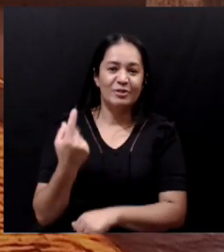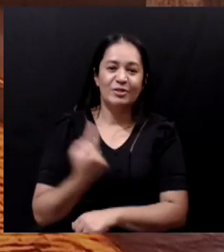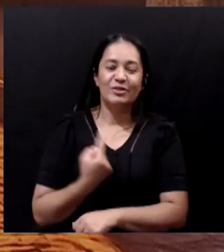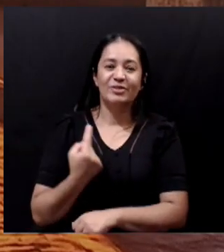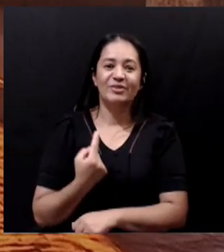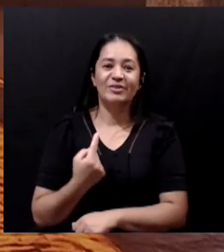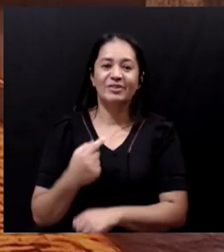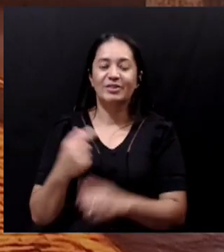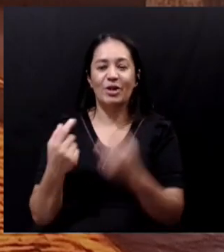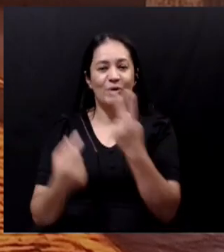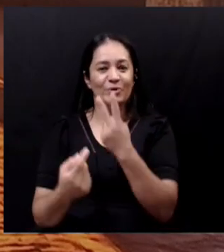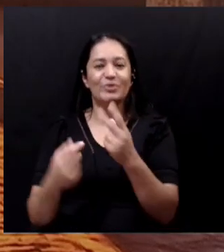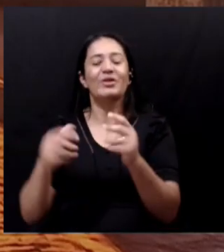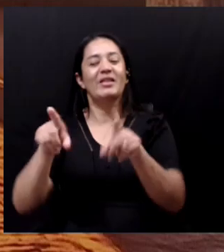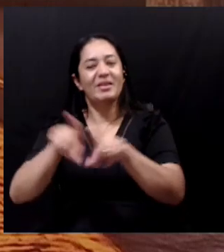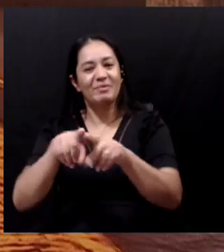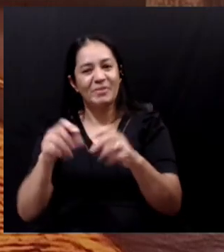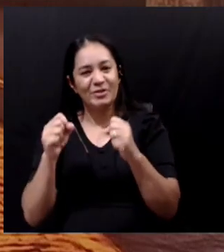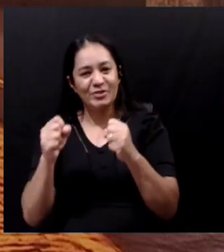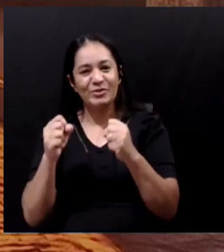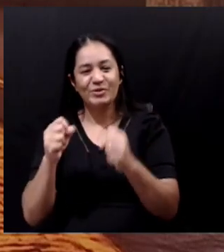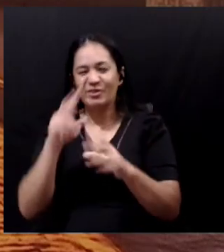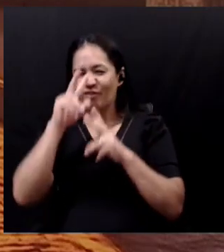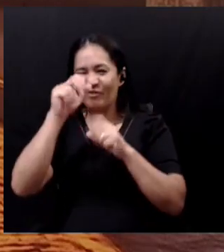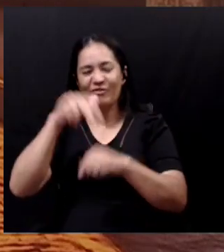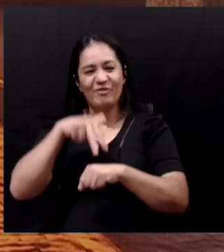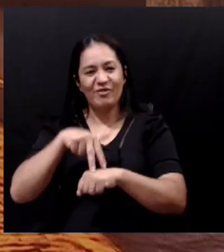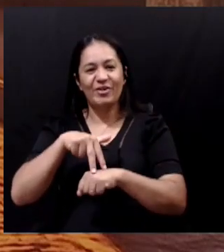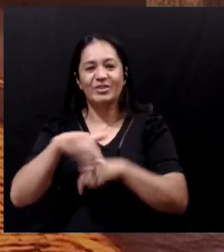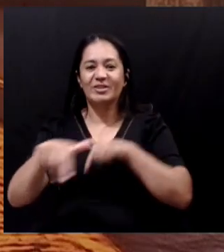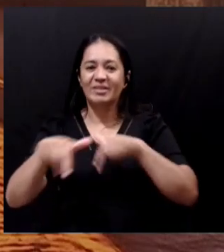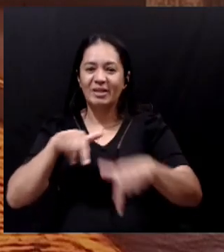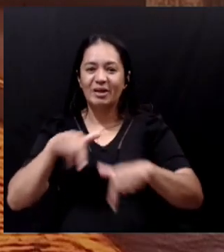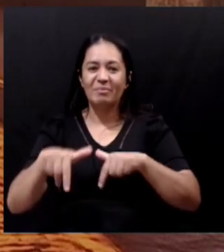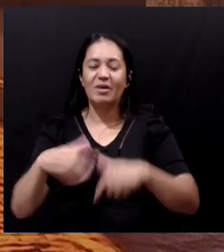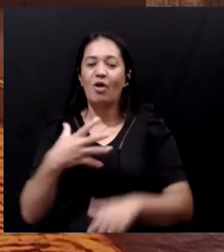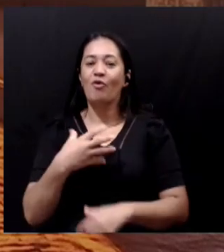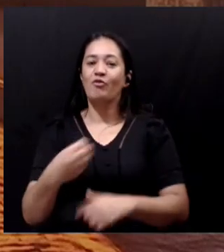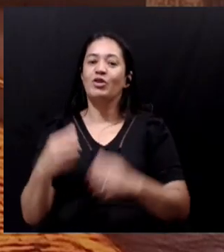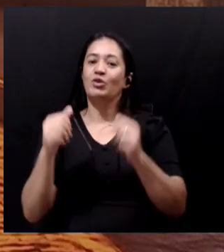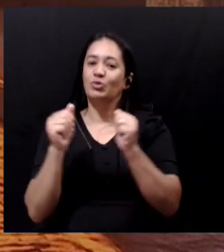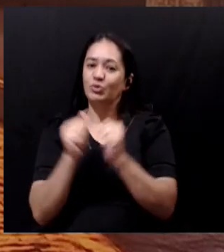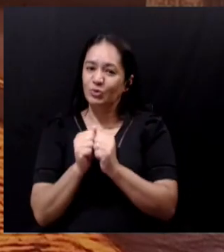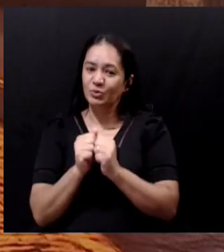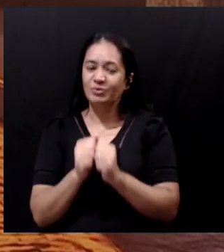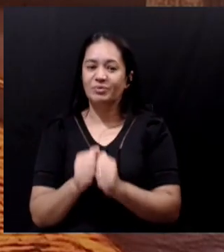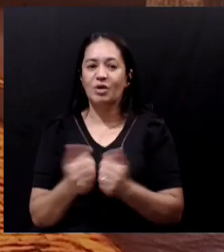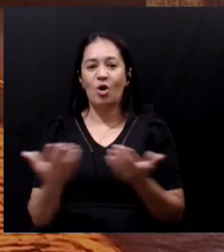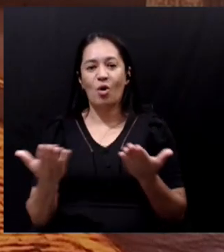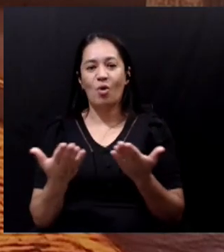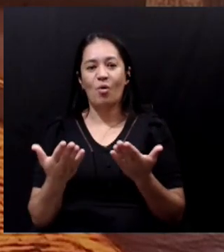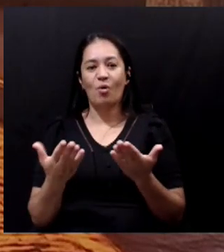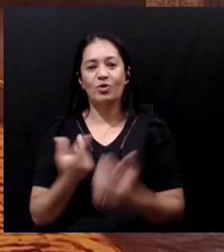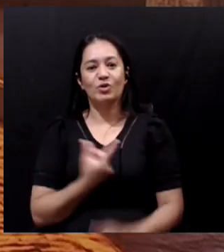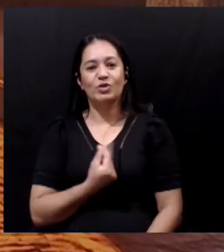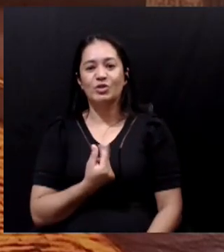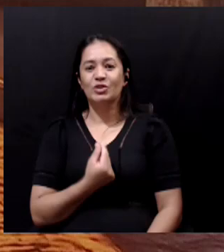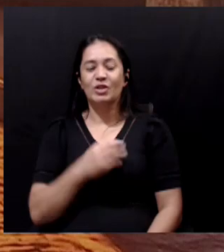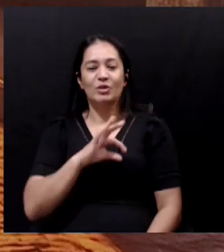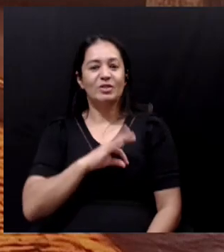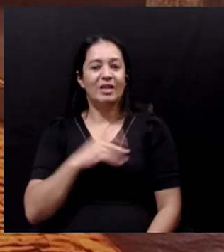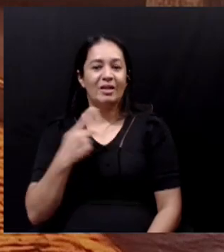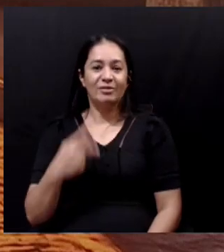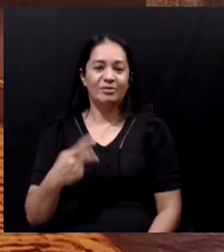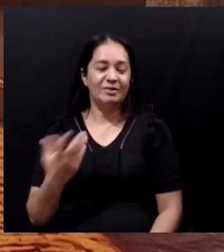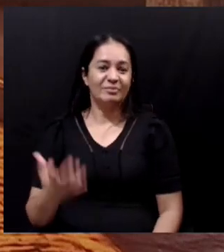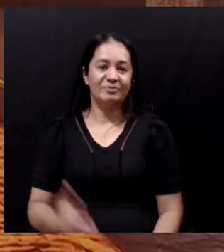dois lá, firme e forte, cada esposa trabalhando, os filhos. Sim. Hoje é uma renda deles. E pra